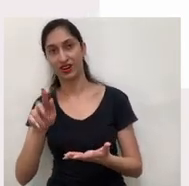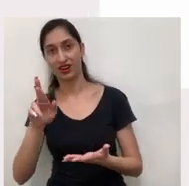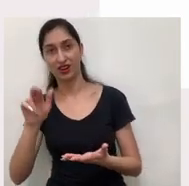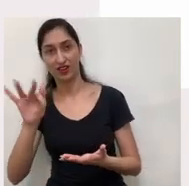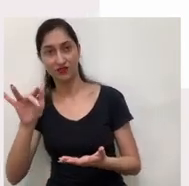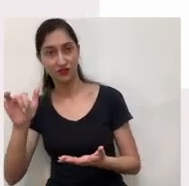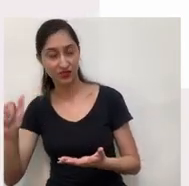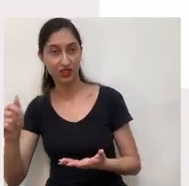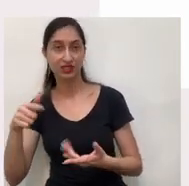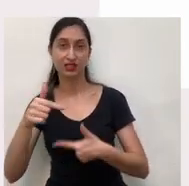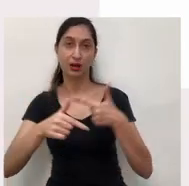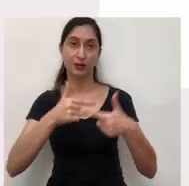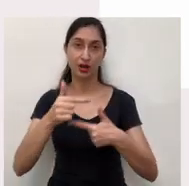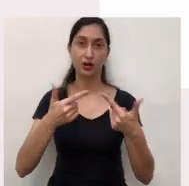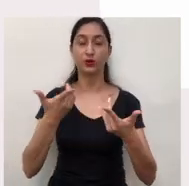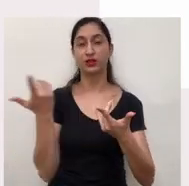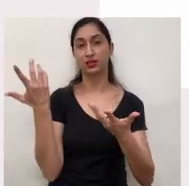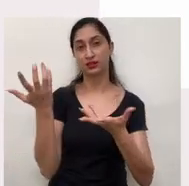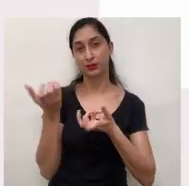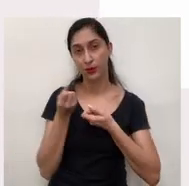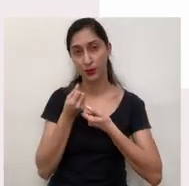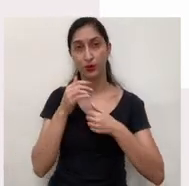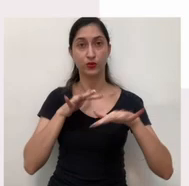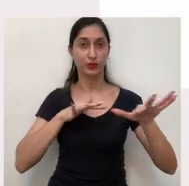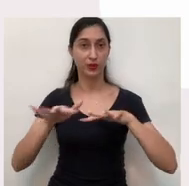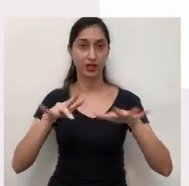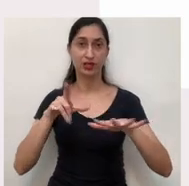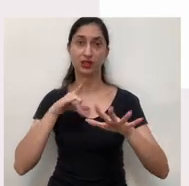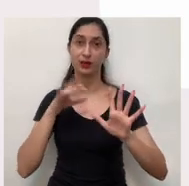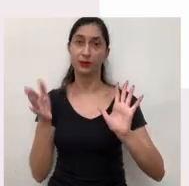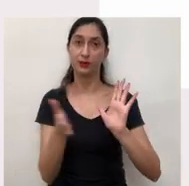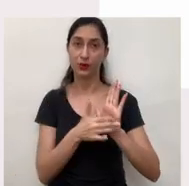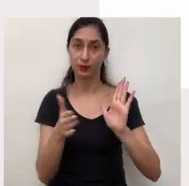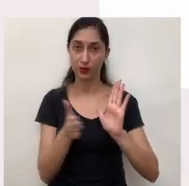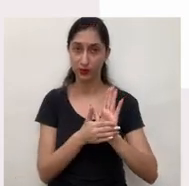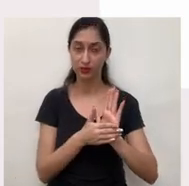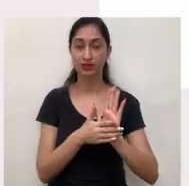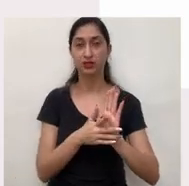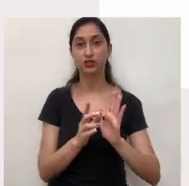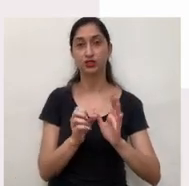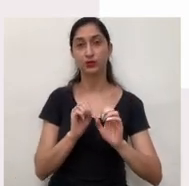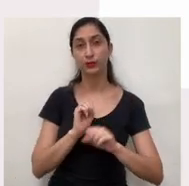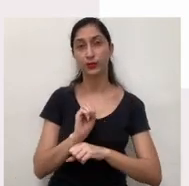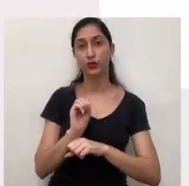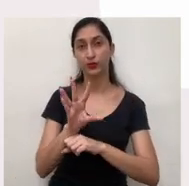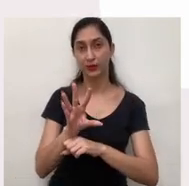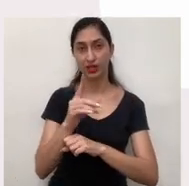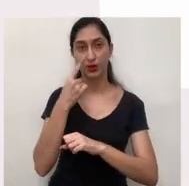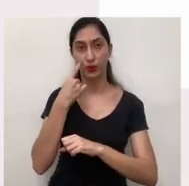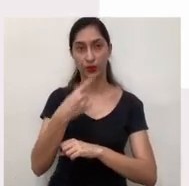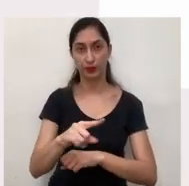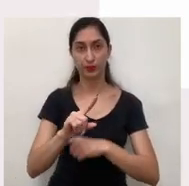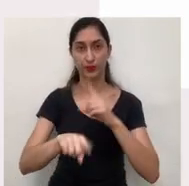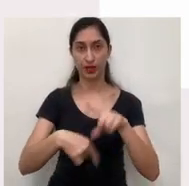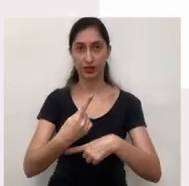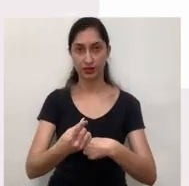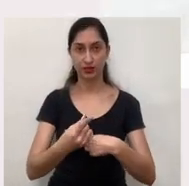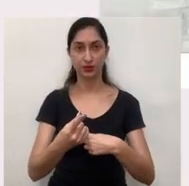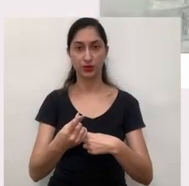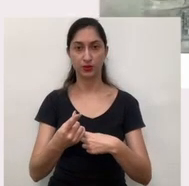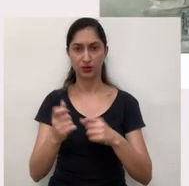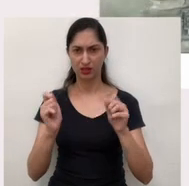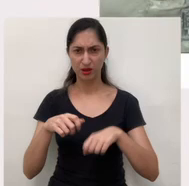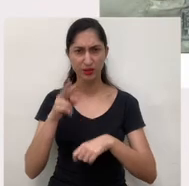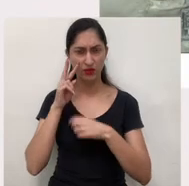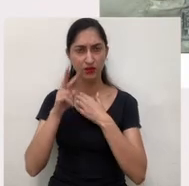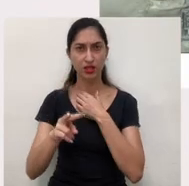ganhou movimento em função de uma ideia do Marconi de colocá-lo como projeção. Pode passar, a gente consegue ver o